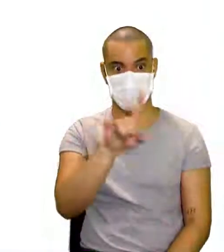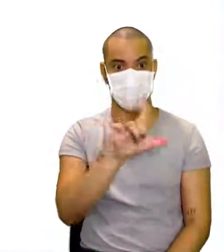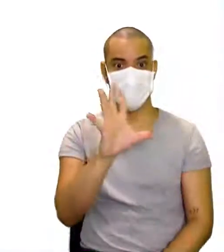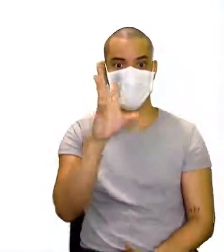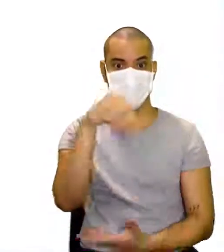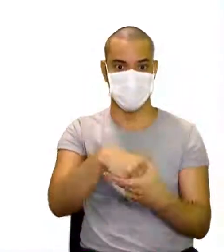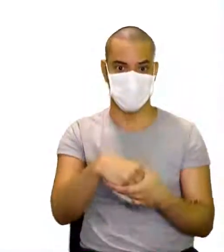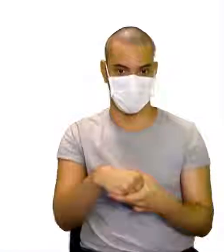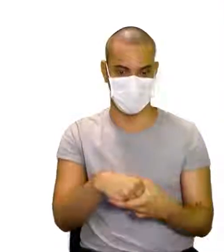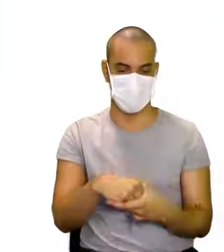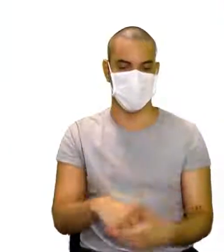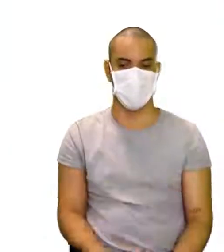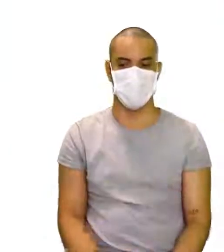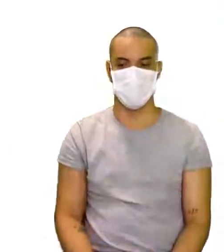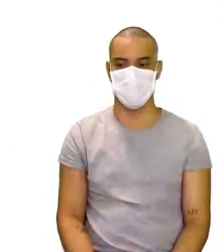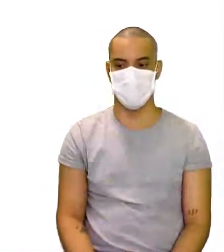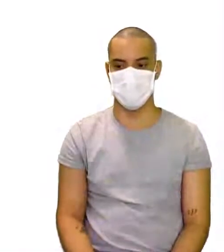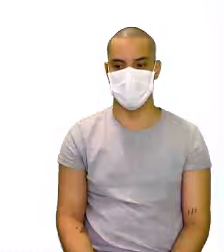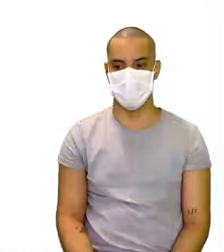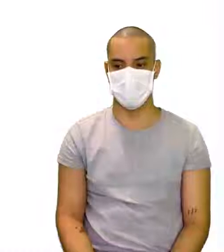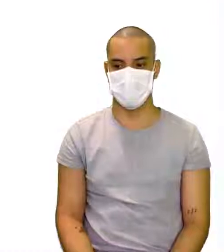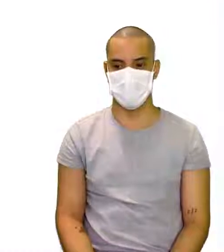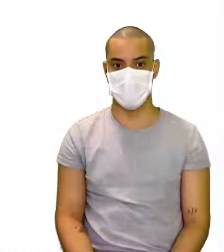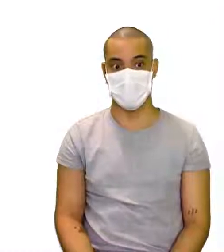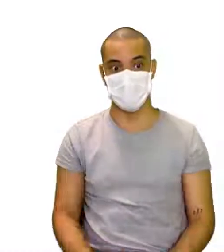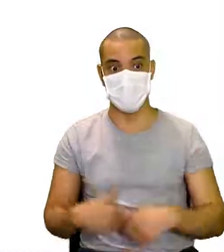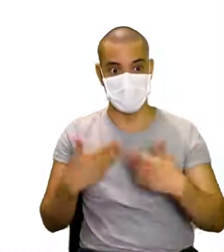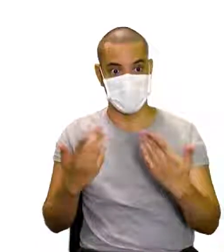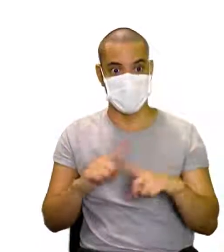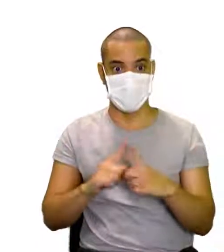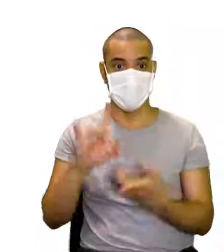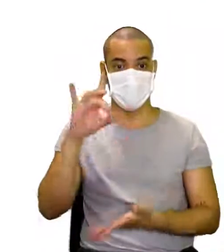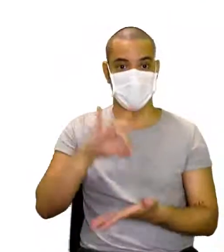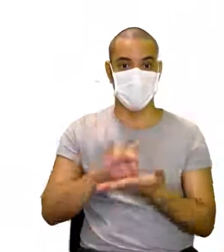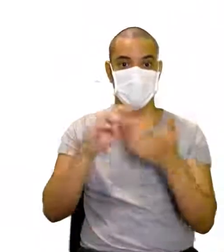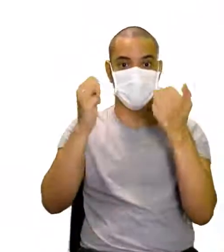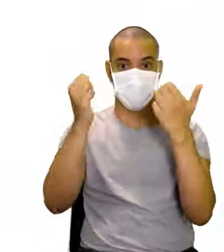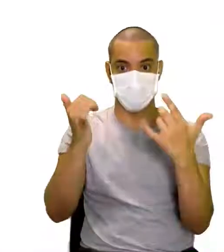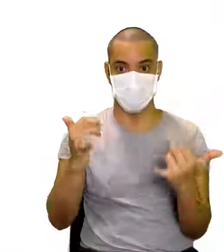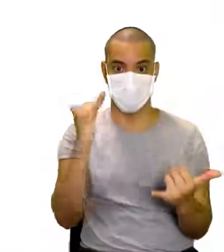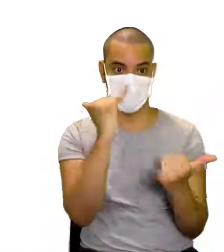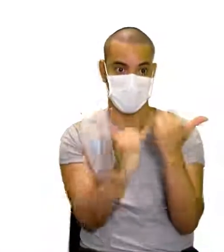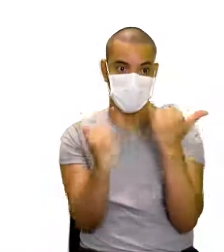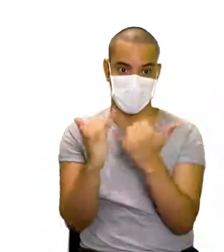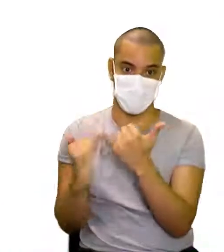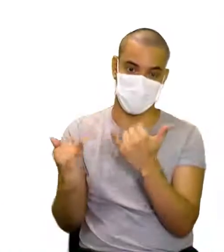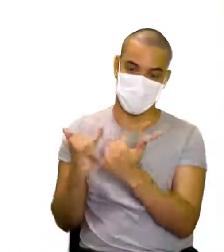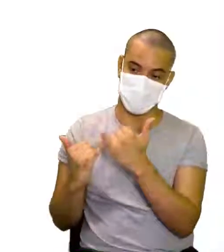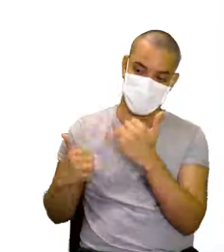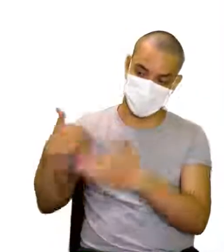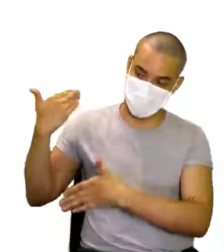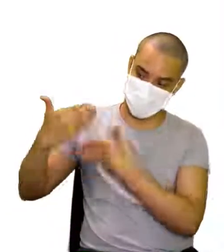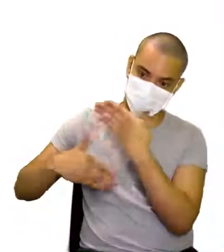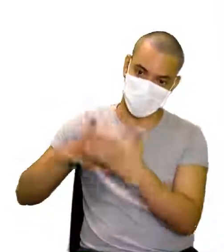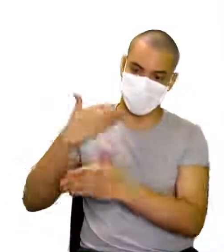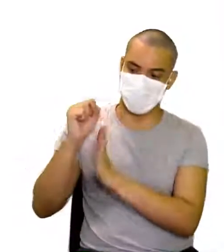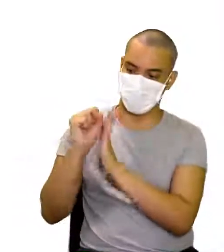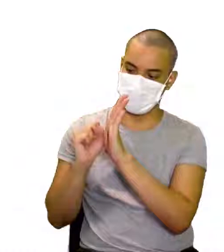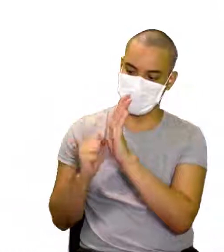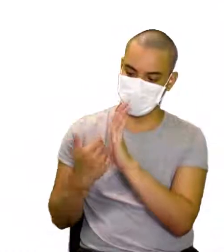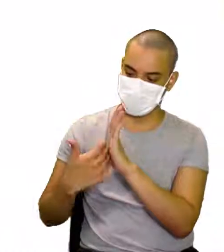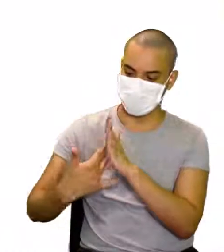para vocês, ok? Bom, mas em verdade, explicações similares perduraram pelos